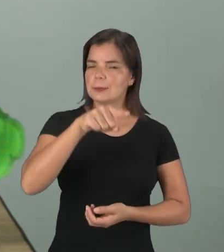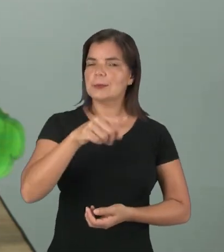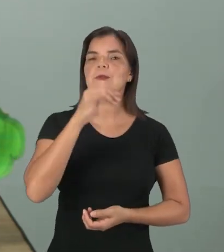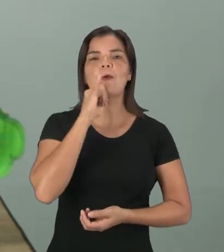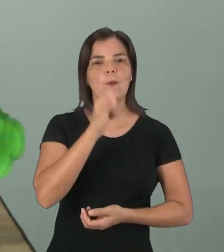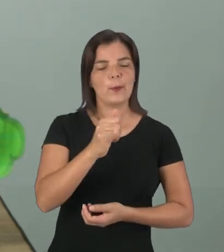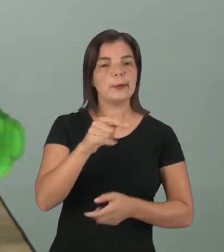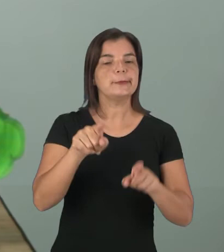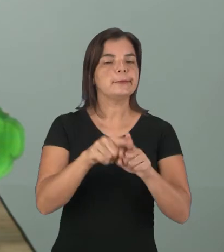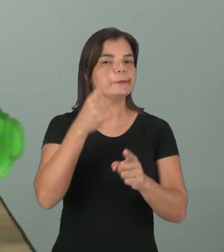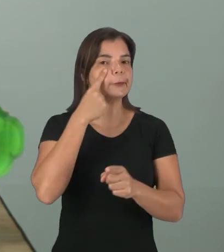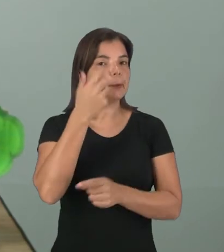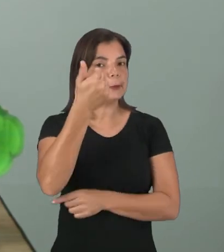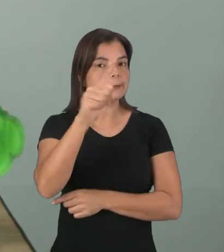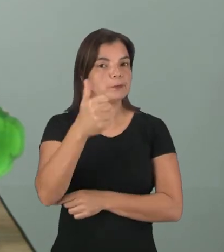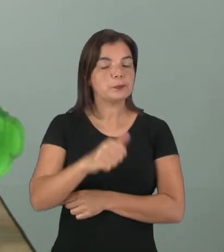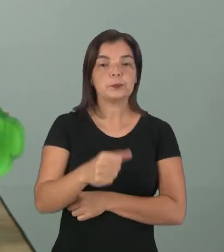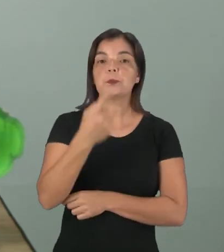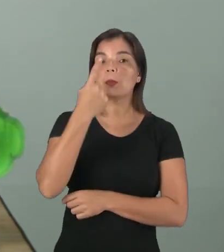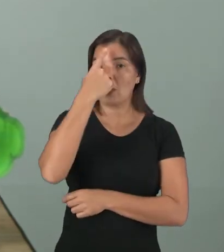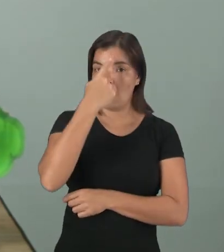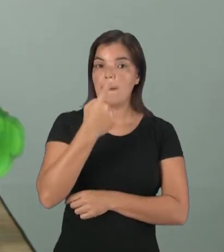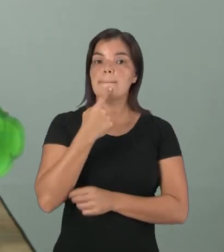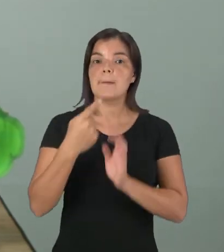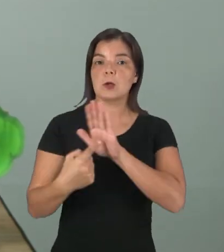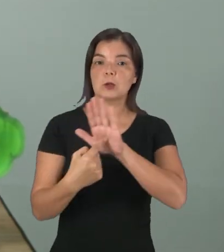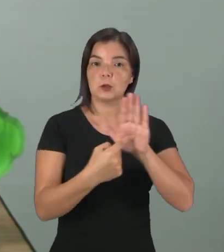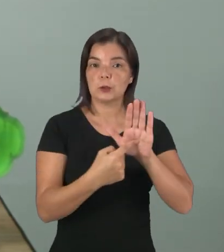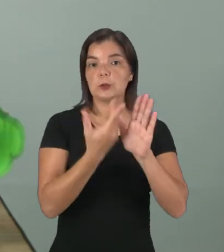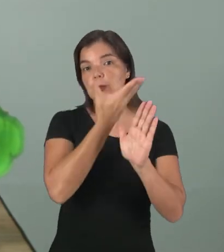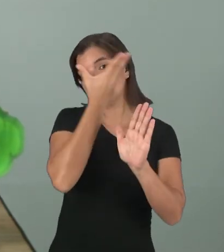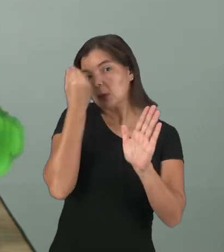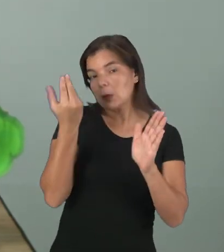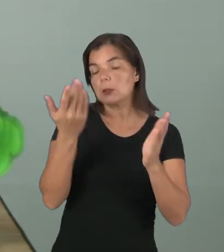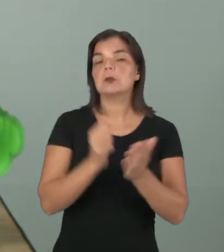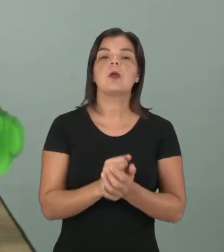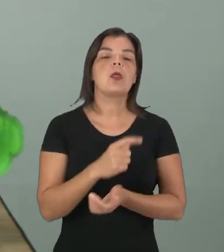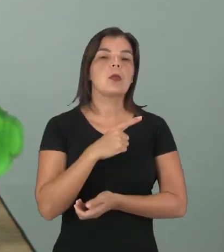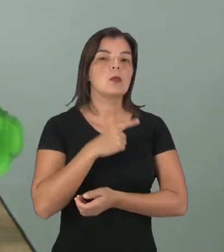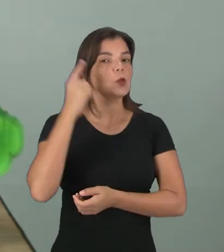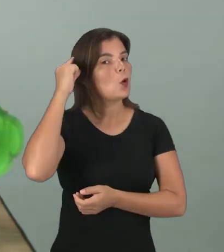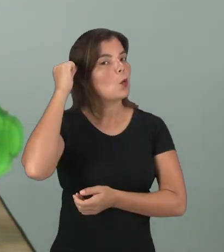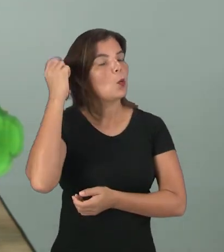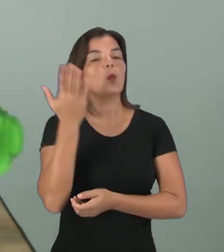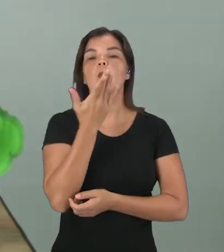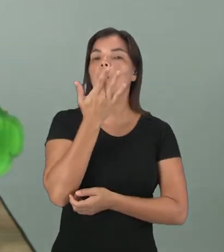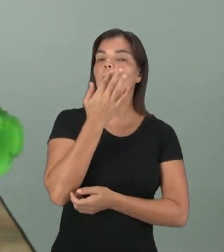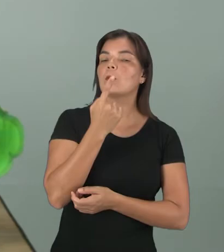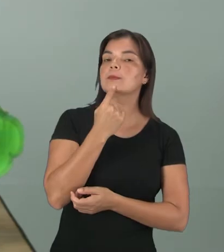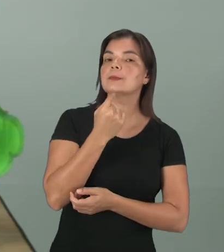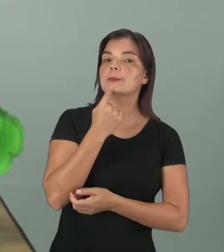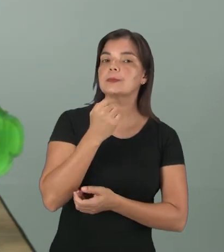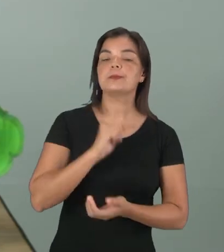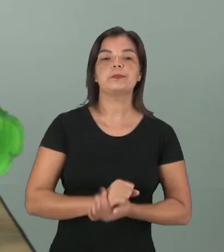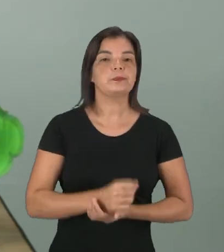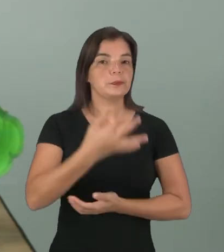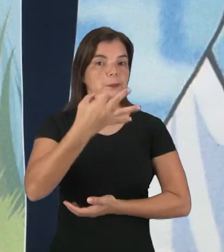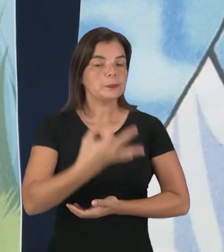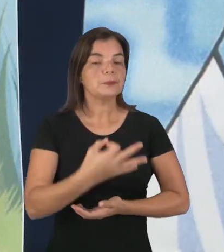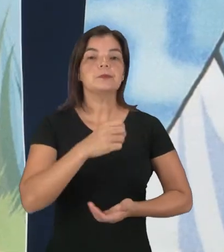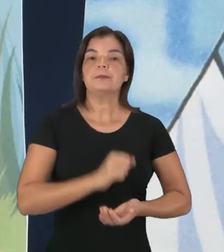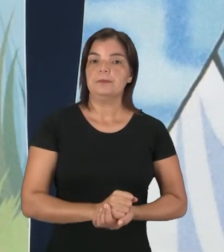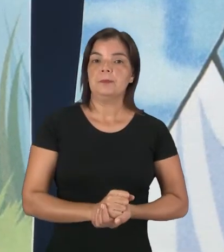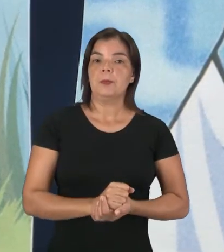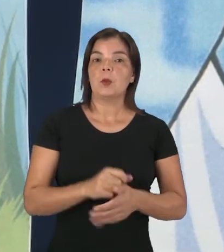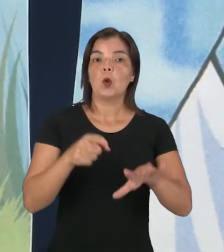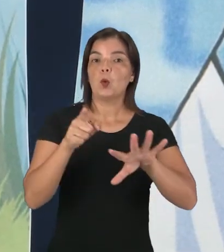sabe dizer. Vamos analisar a nossa imagem, caso você esqueceu. Olha só, ele tem cabelos de cor vermelha, certo? Ele